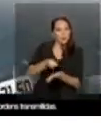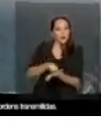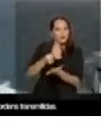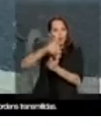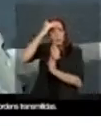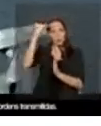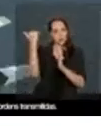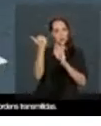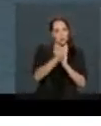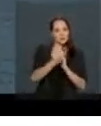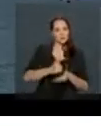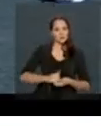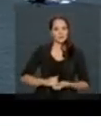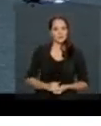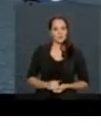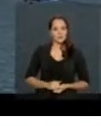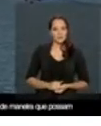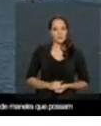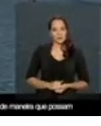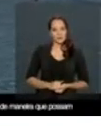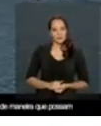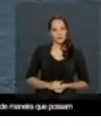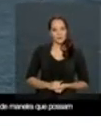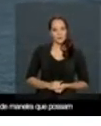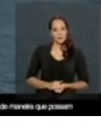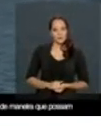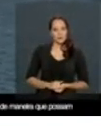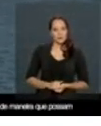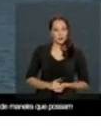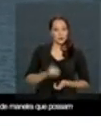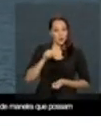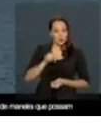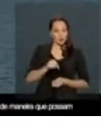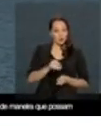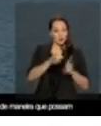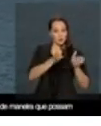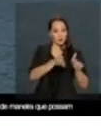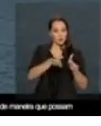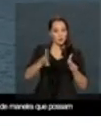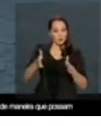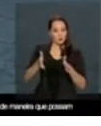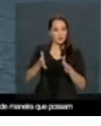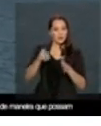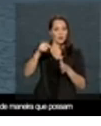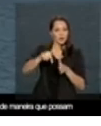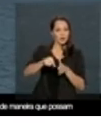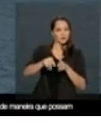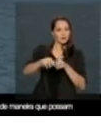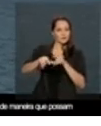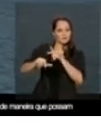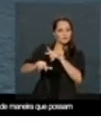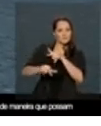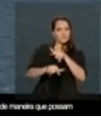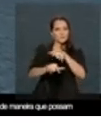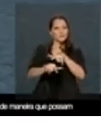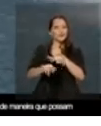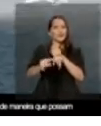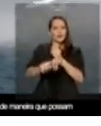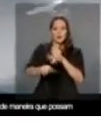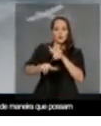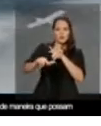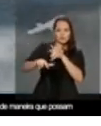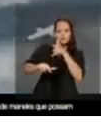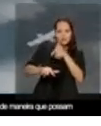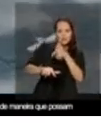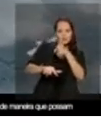às ordens transmitidas. Durante este procedimento, o caçador realiza disparos com munição